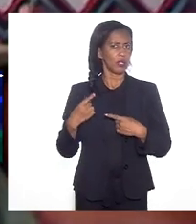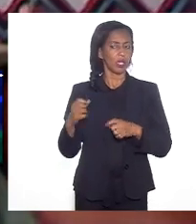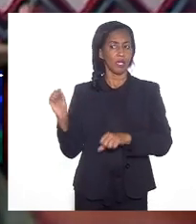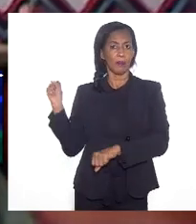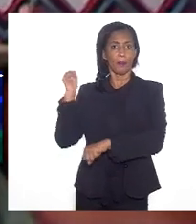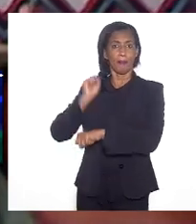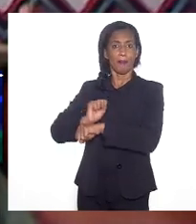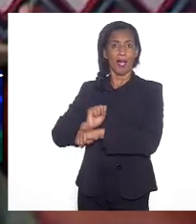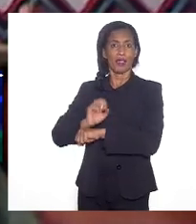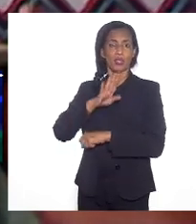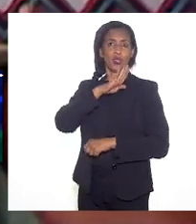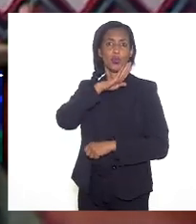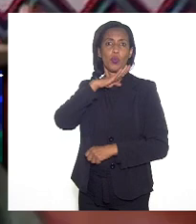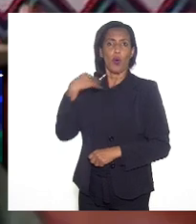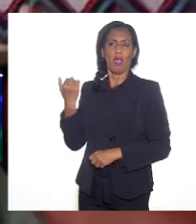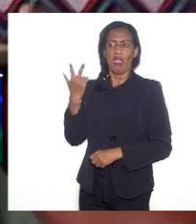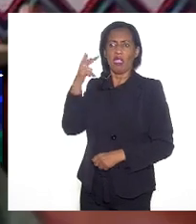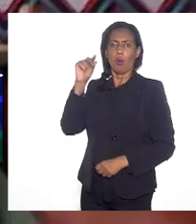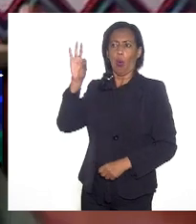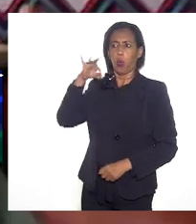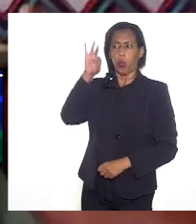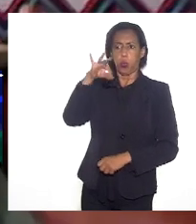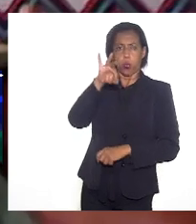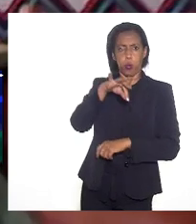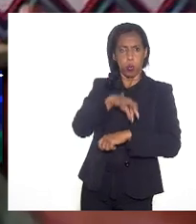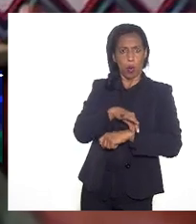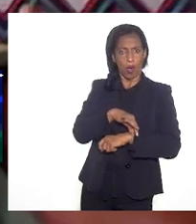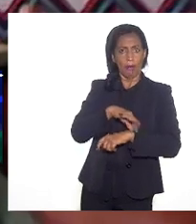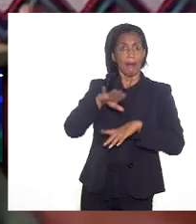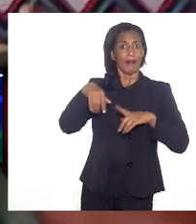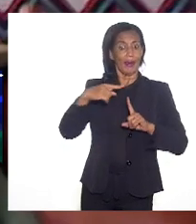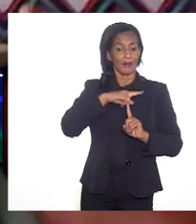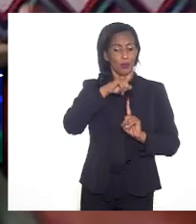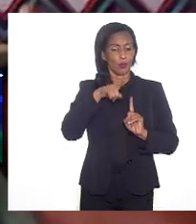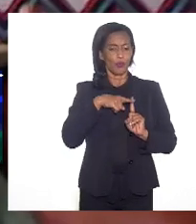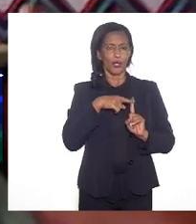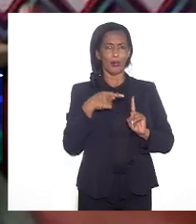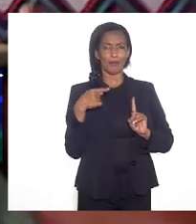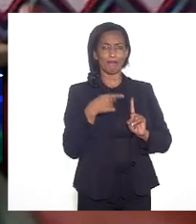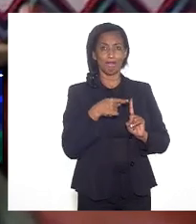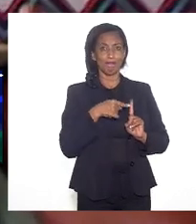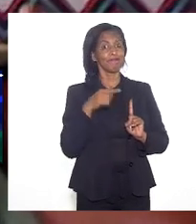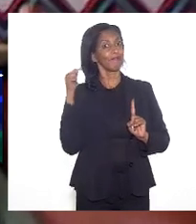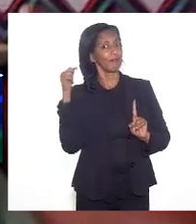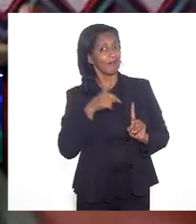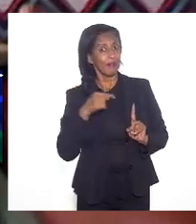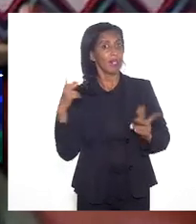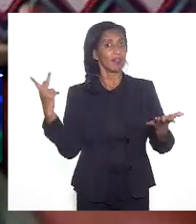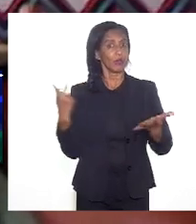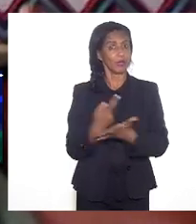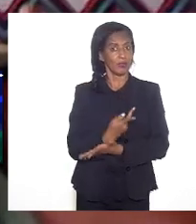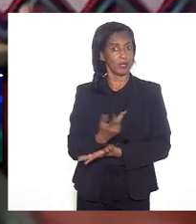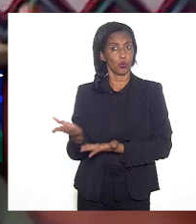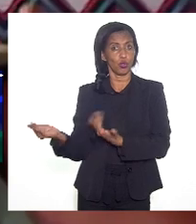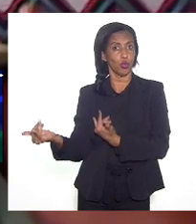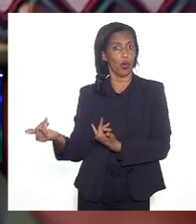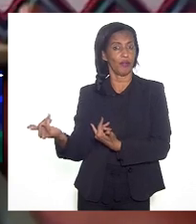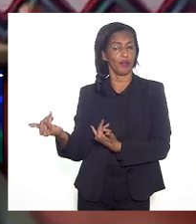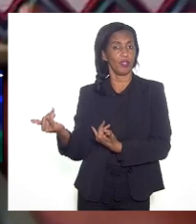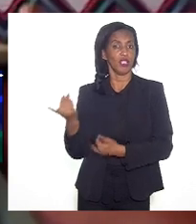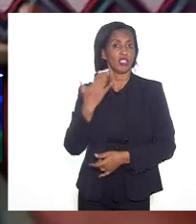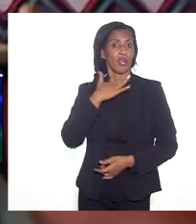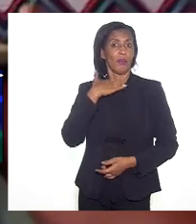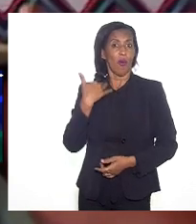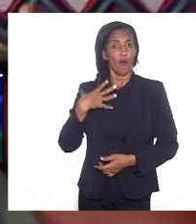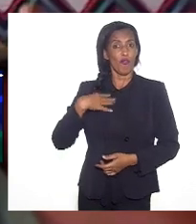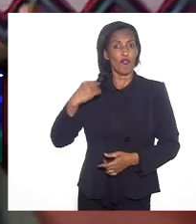como mosca e ainda com filho na barriga, porque é isso que está acontecendo. Nossa juventude negra já morre com filho